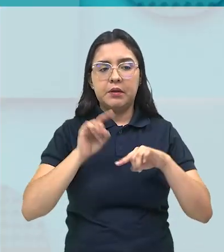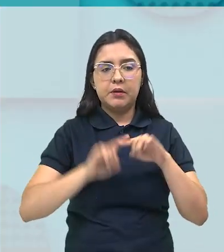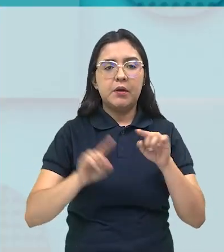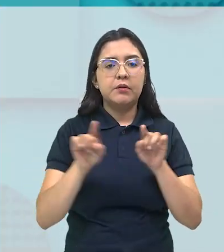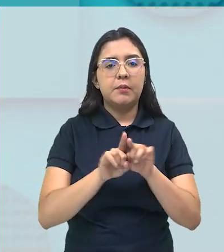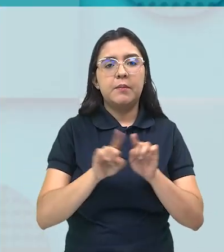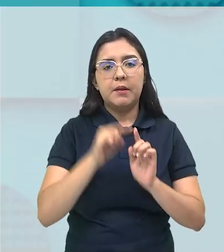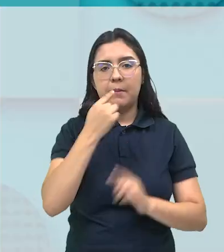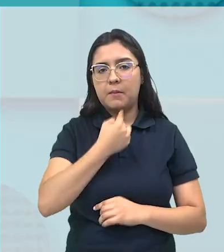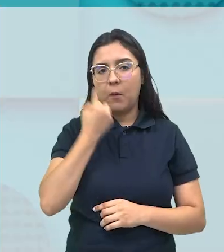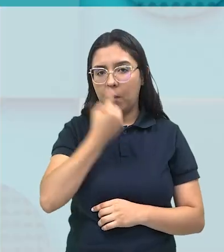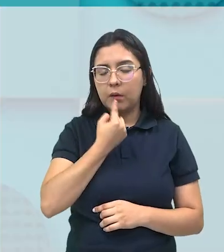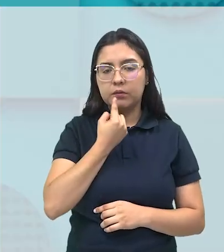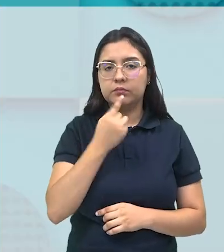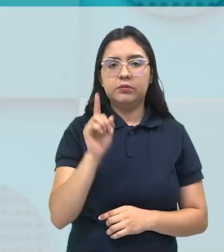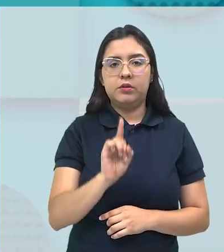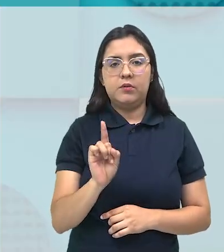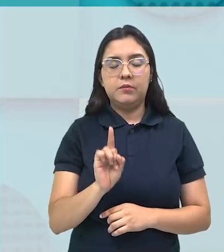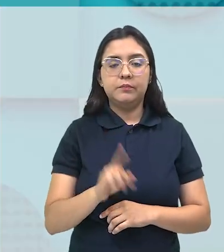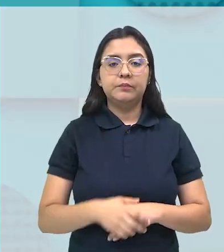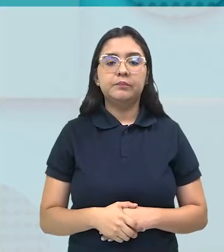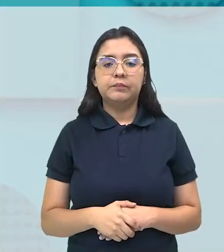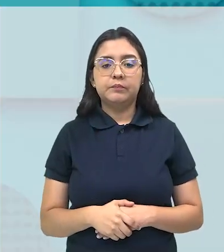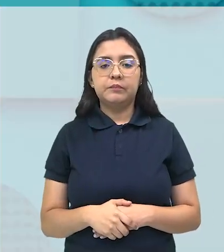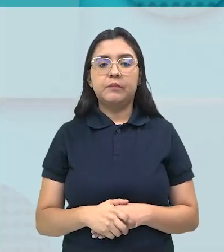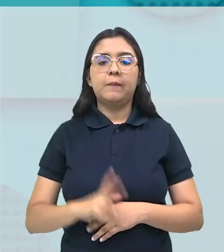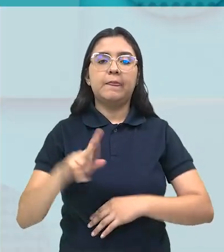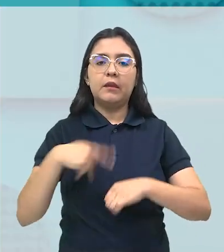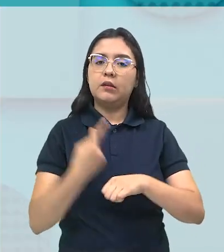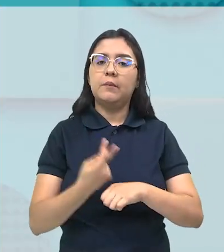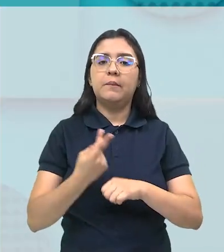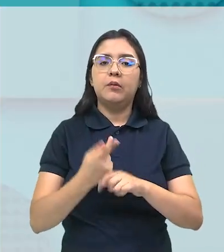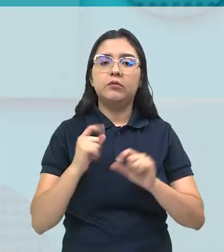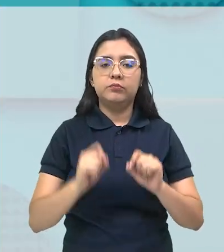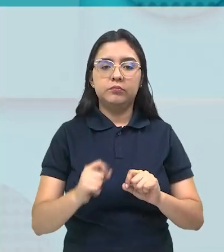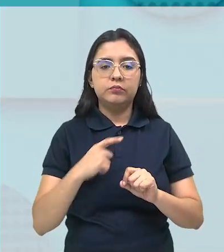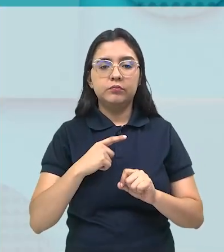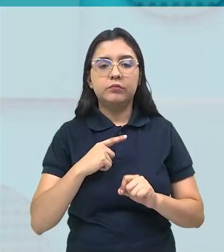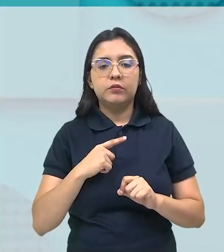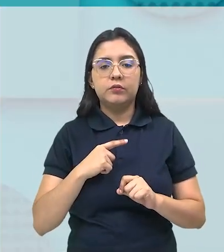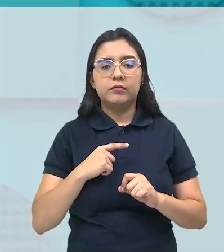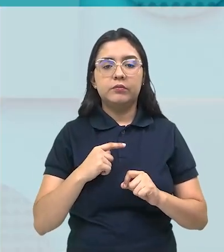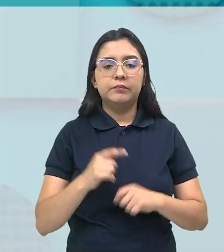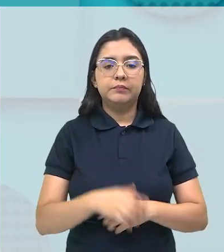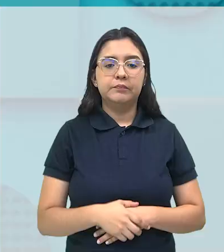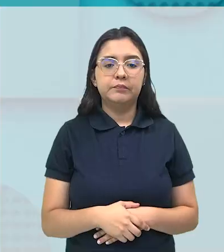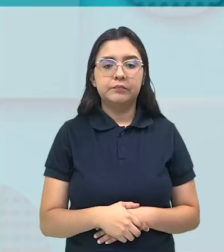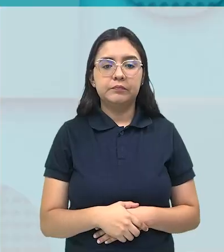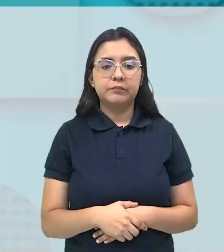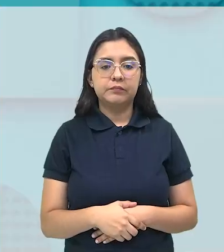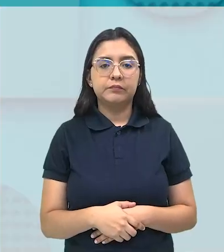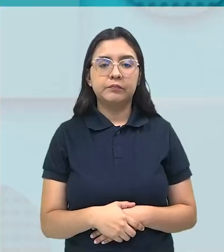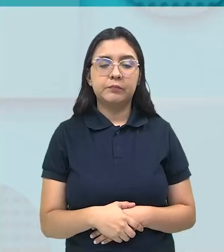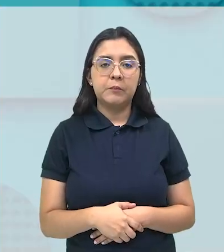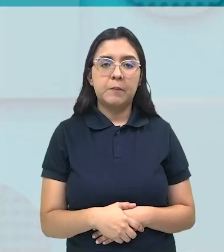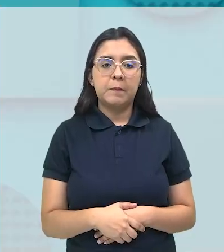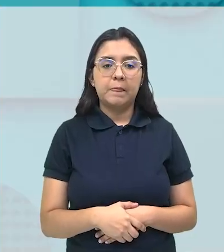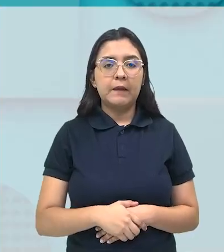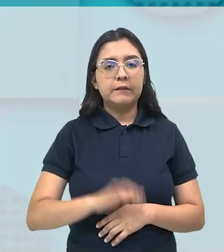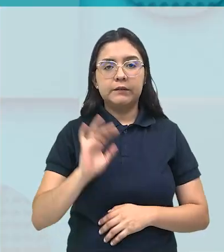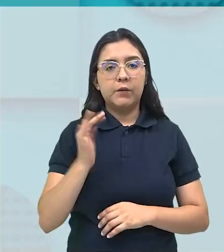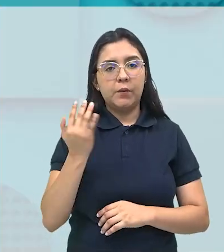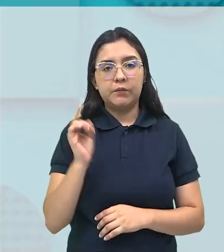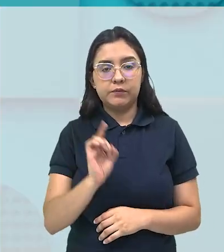coloque objetos também na boca da pessoa, né? Deixe lá. Deixe que depois isso daí não vai acontecer, dela enrolar a língua